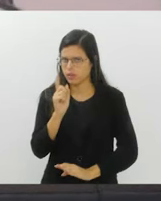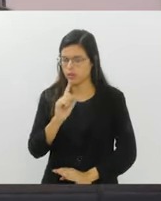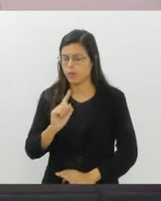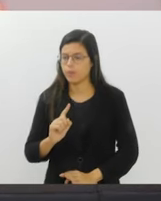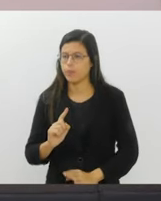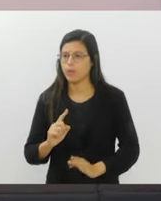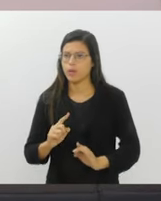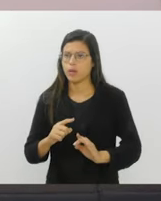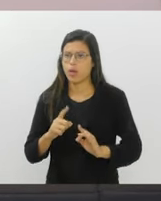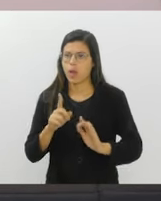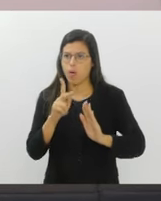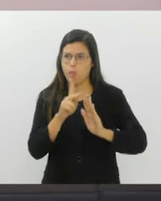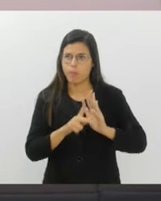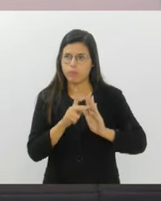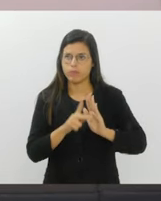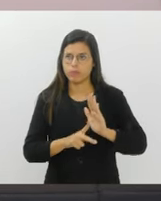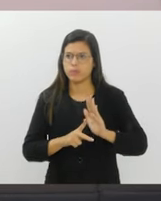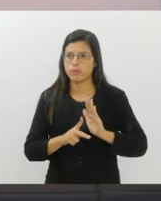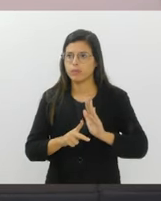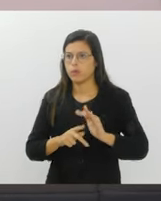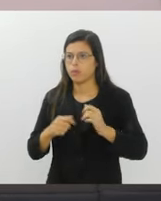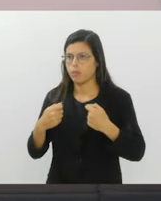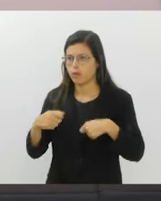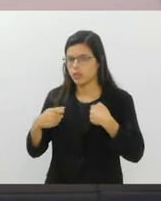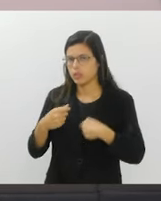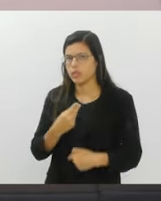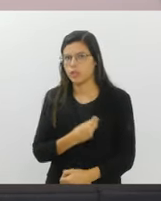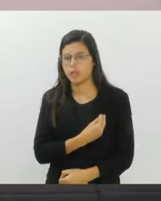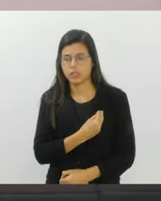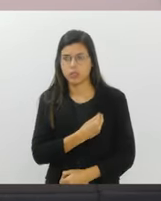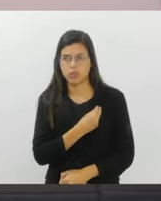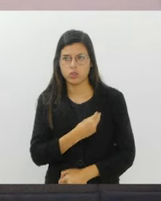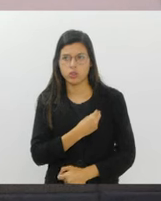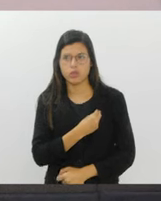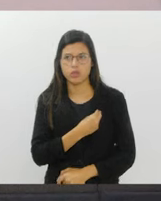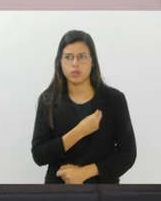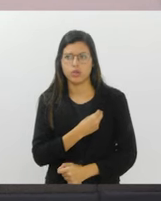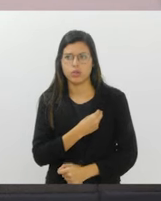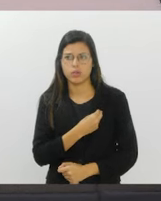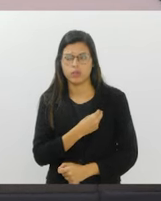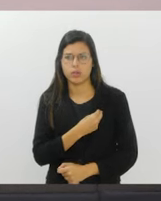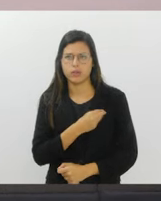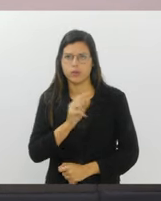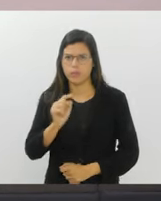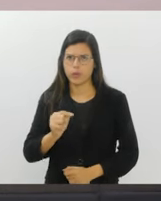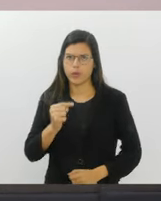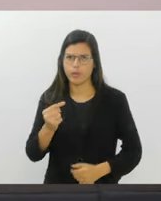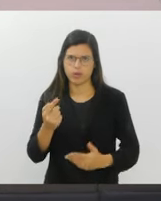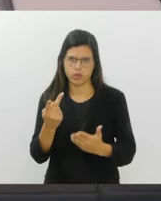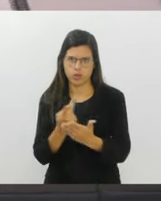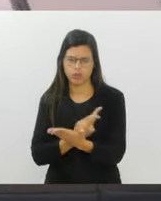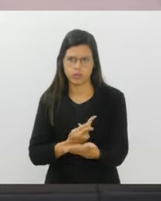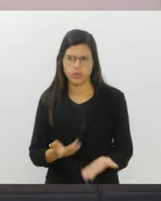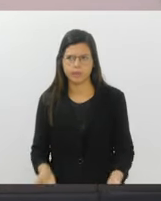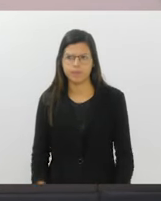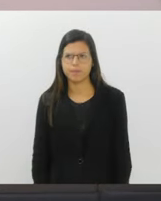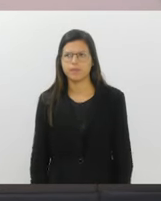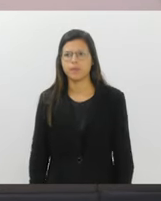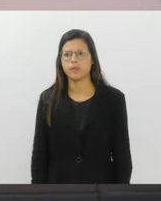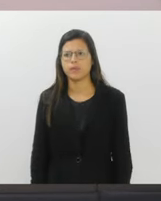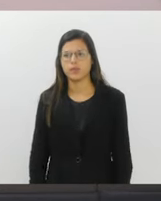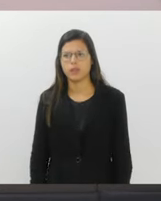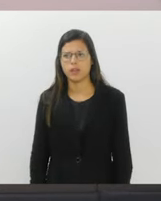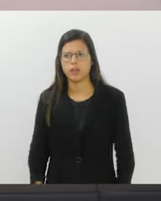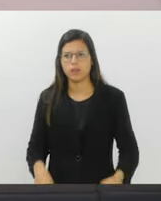Então, um plano de contingência tem que existir na opção disso vir a ocorrer. Exatamente. Ao mesmo